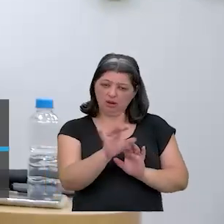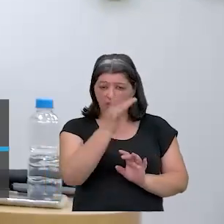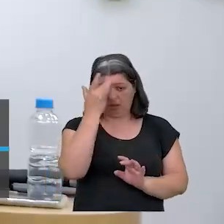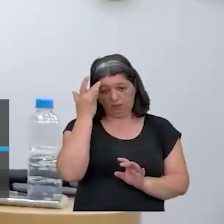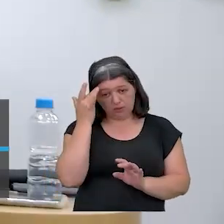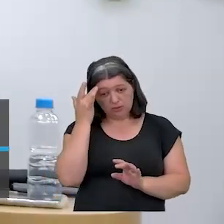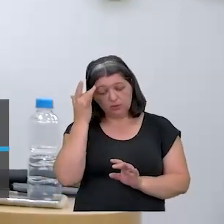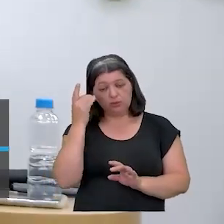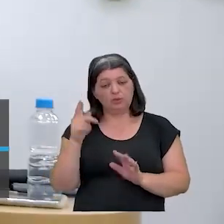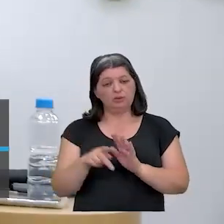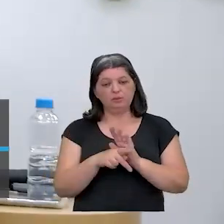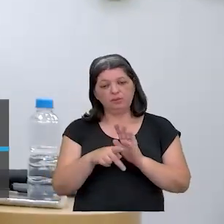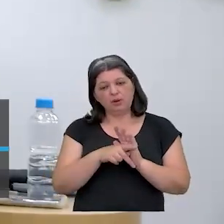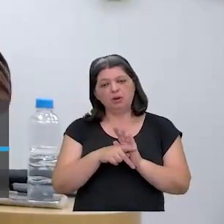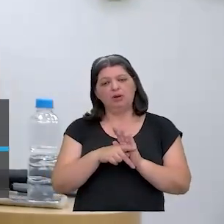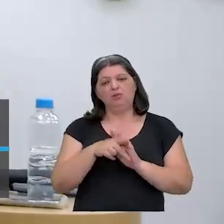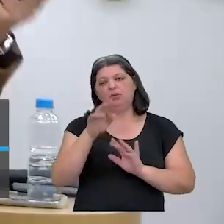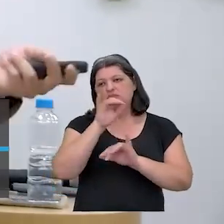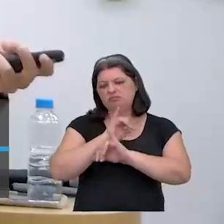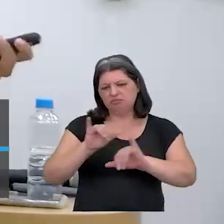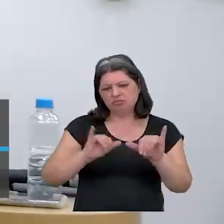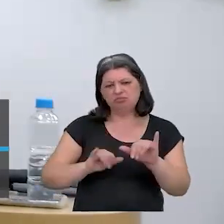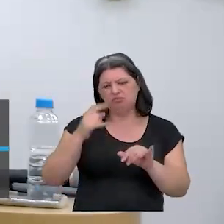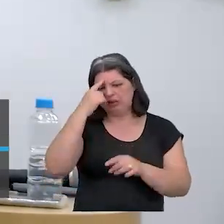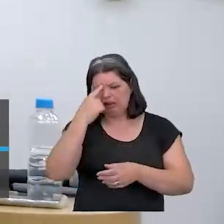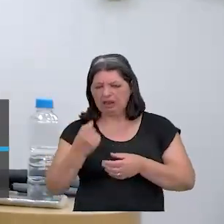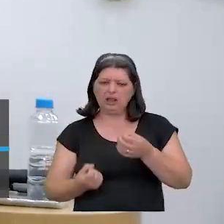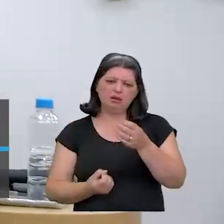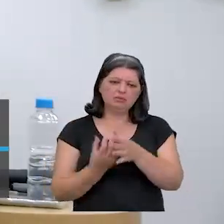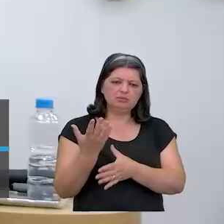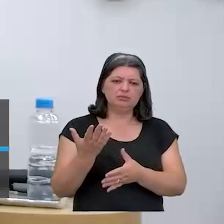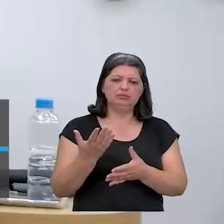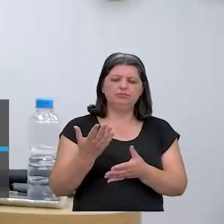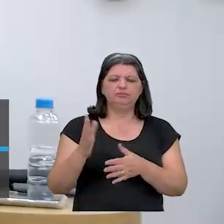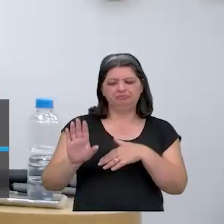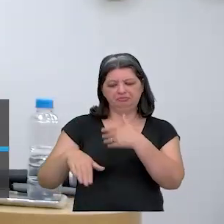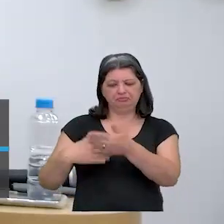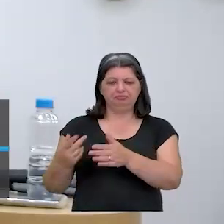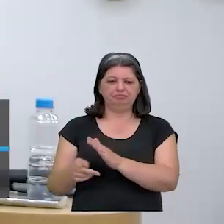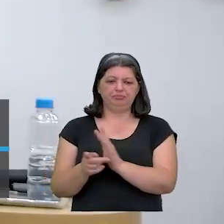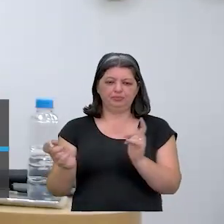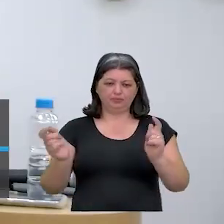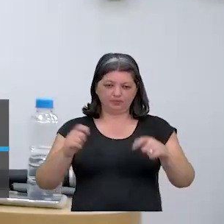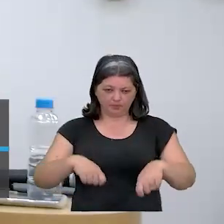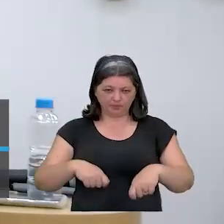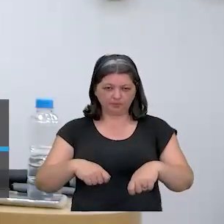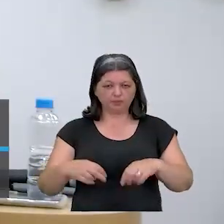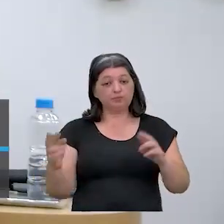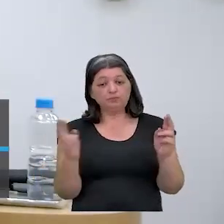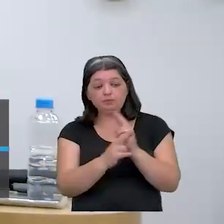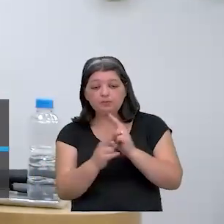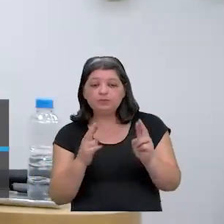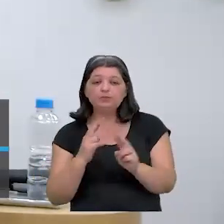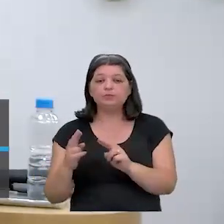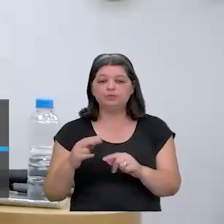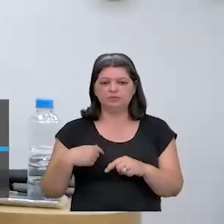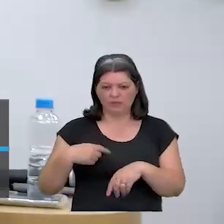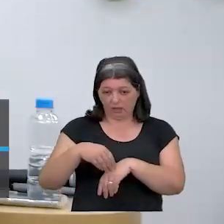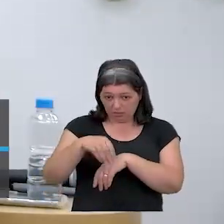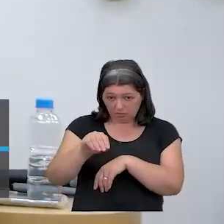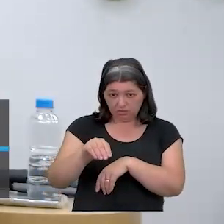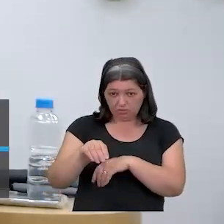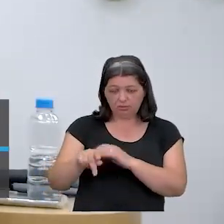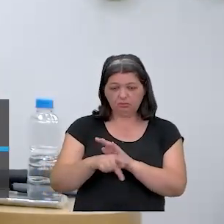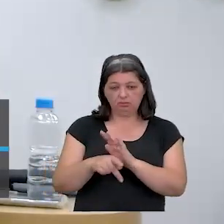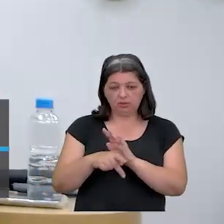constrói sua publicação com liberdade, criatividade, desenvolvendo competências relacionadas à autogestão,